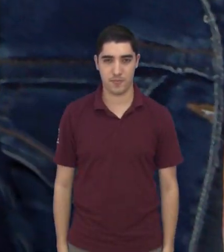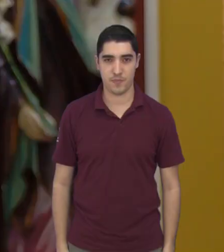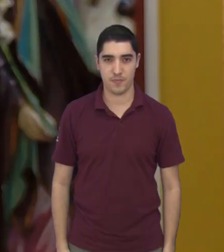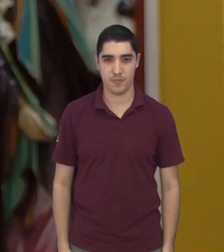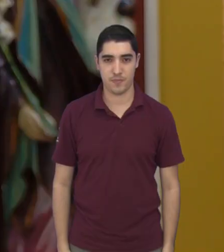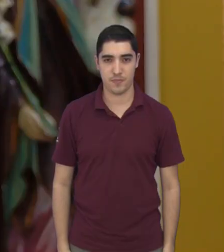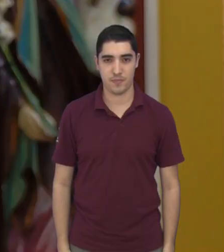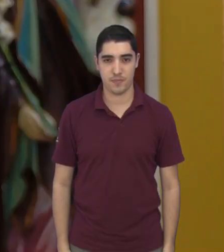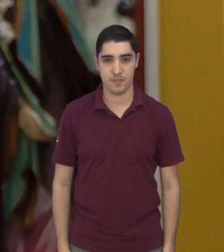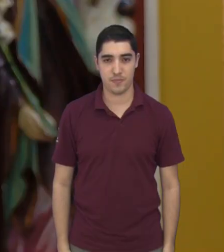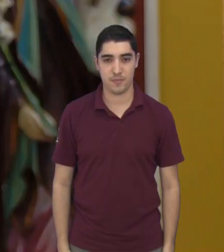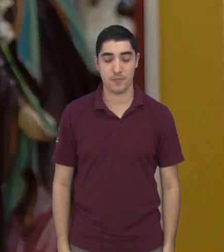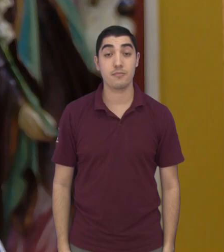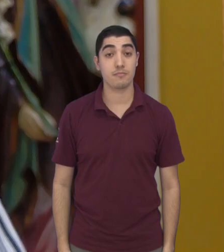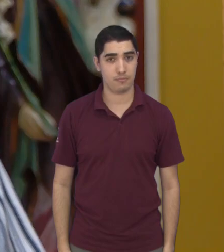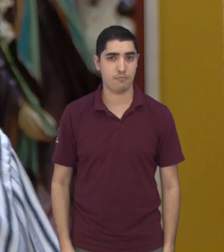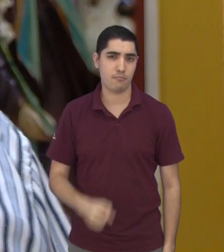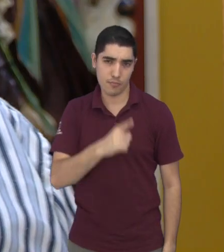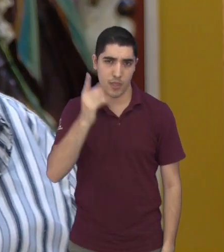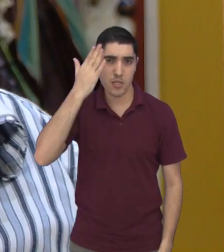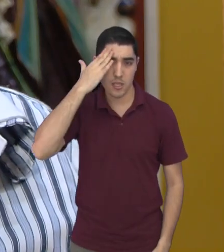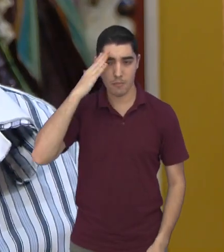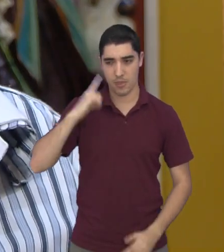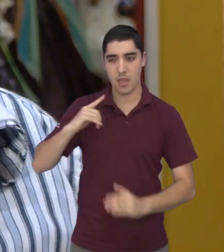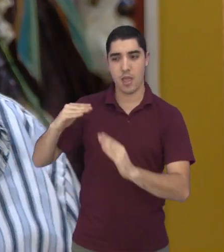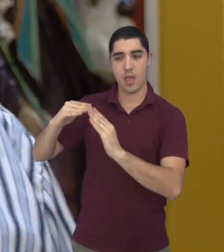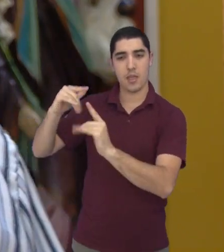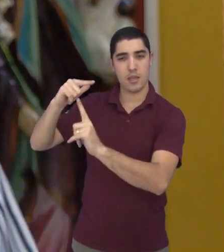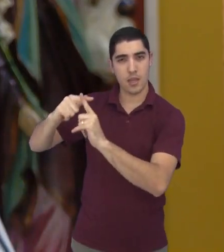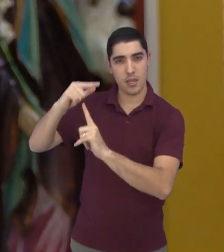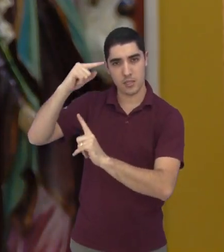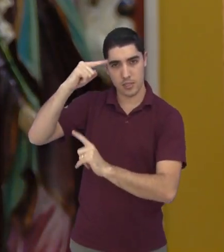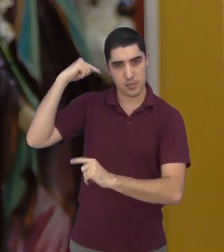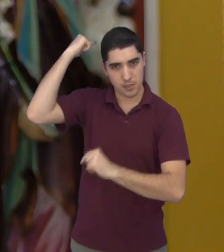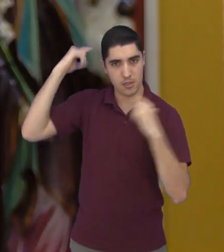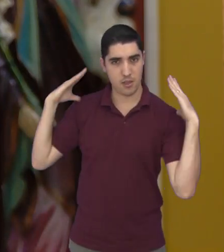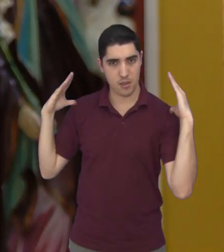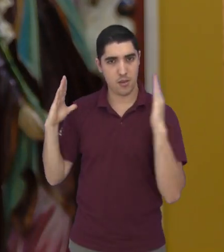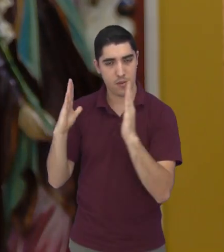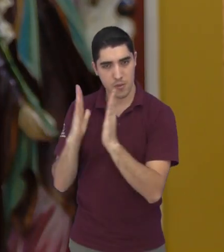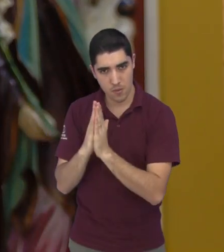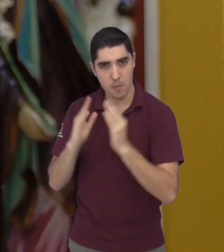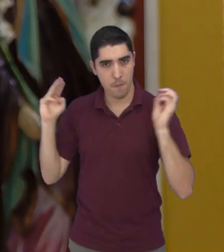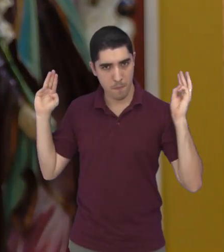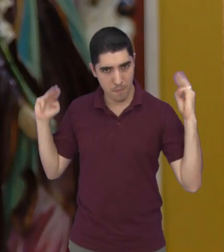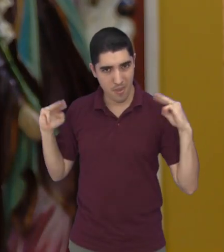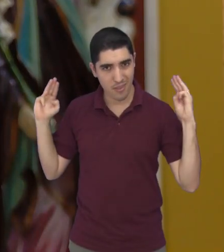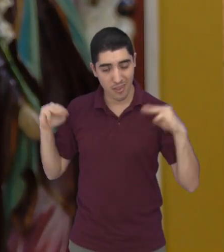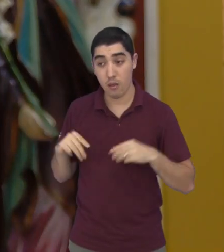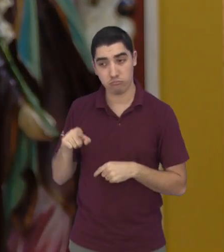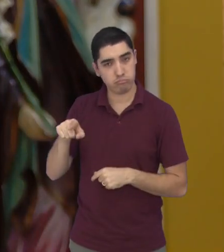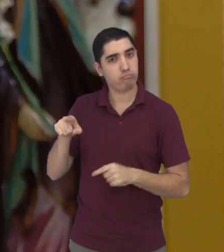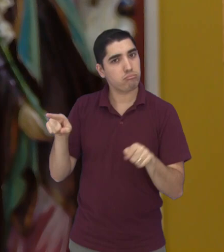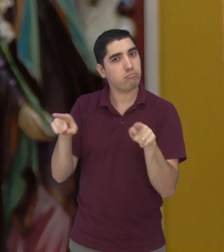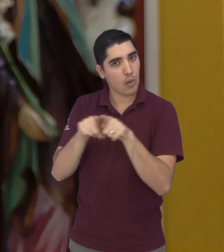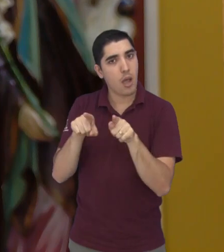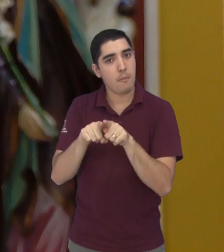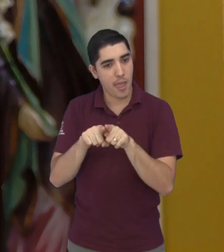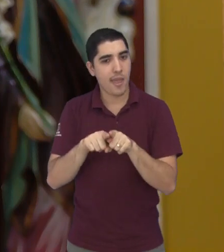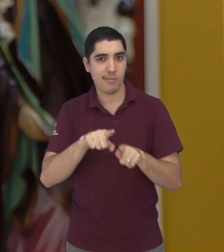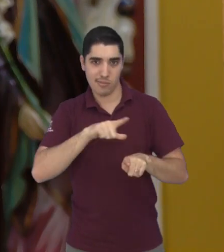A gente tem, como vocês sabem, a Igreja de São Miguel Arcanjo, né? Que faz parte também dessa coleção